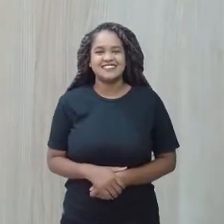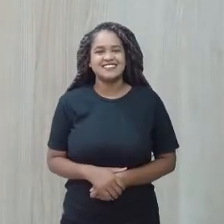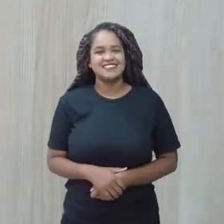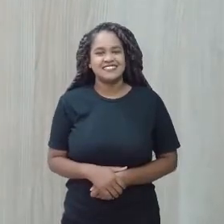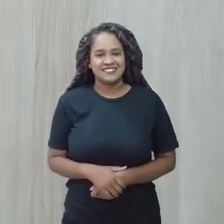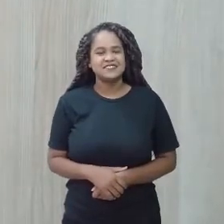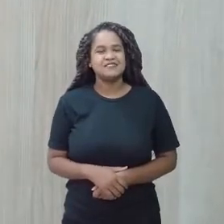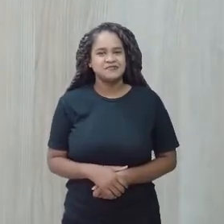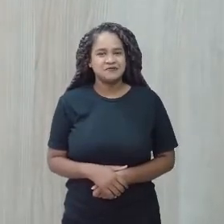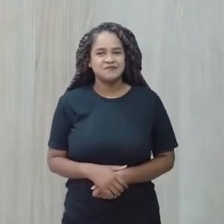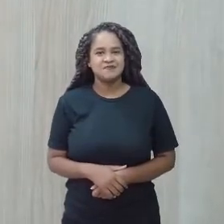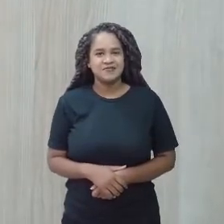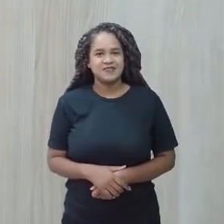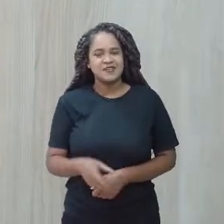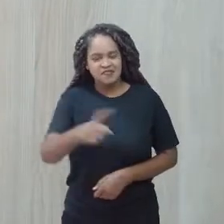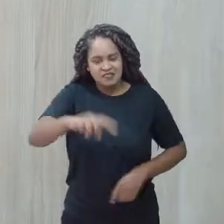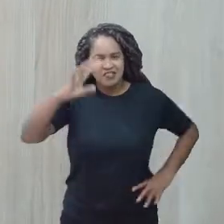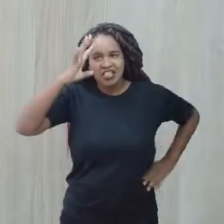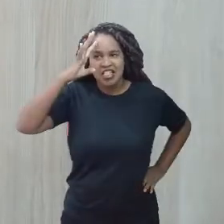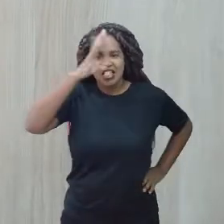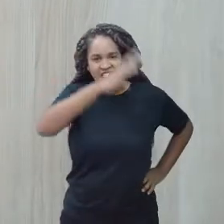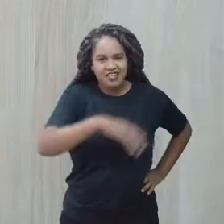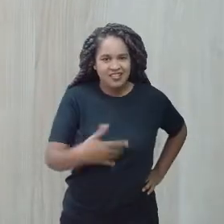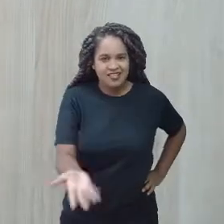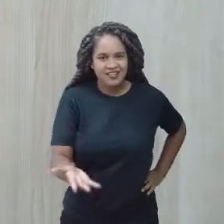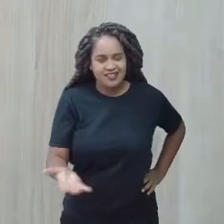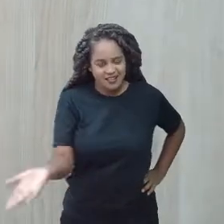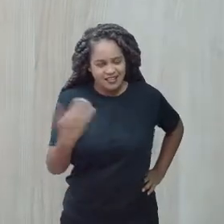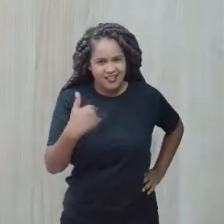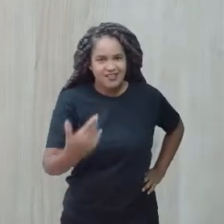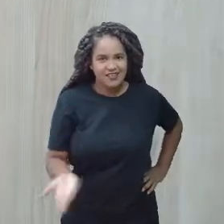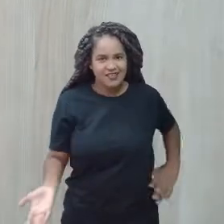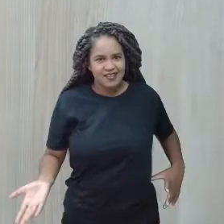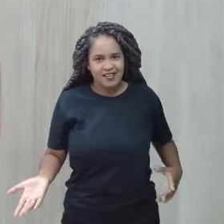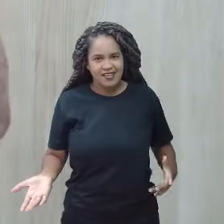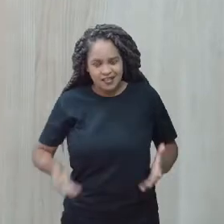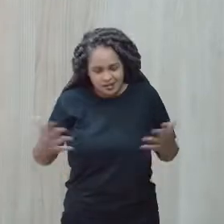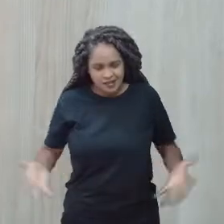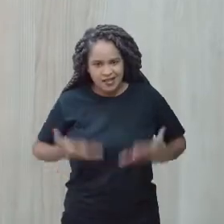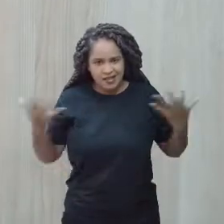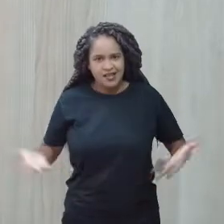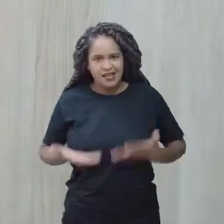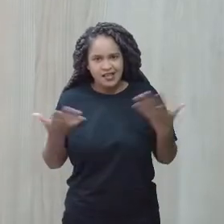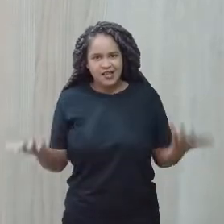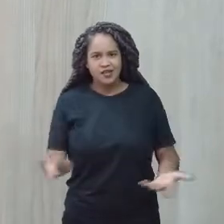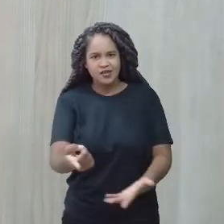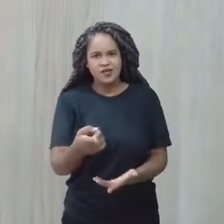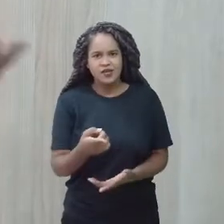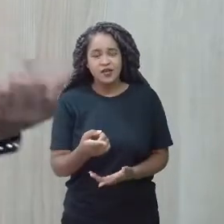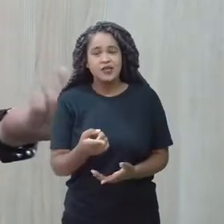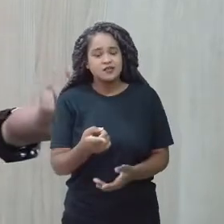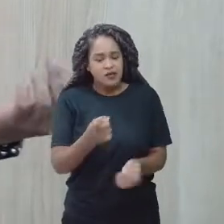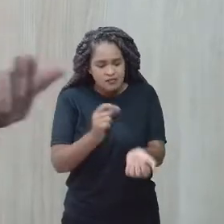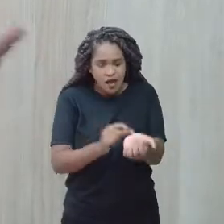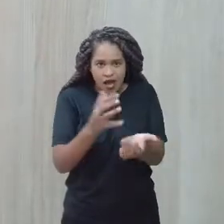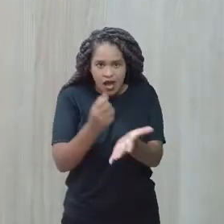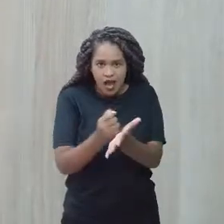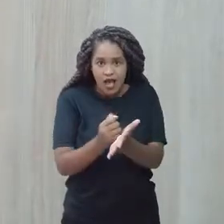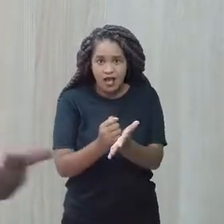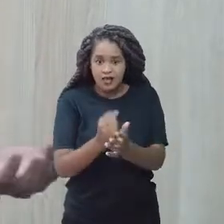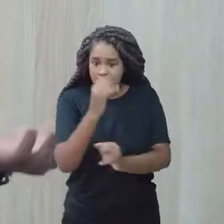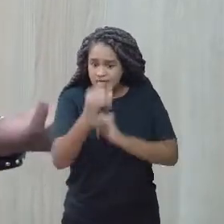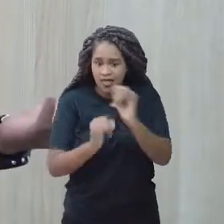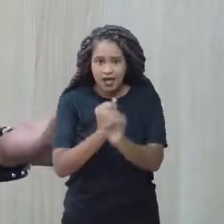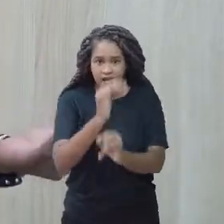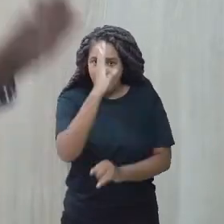Ah, galera, dá moscando, né? Chega aí, pô, dá essa moralzinha a gente. Não vai comer nada da tua internet se tu baixar o aplicativo